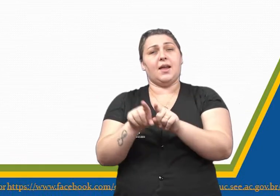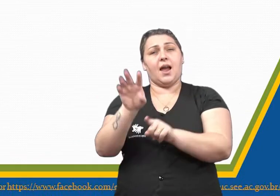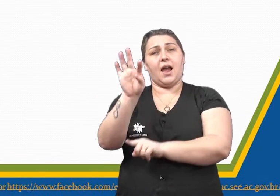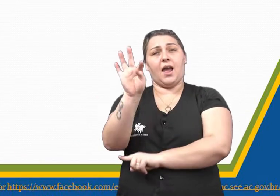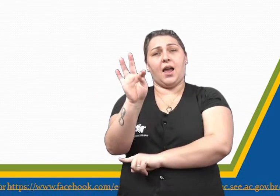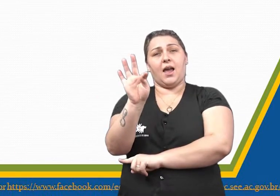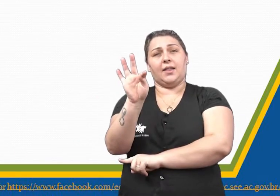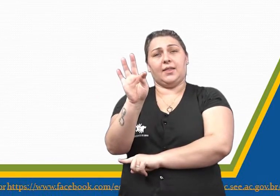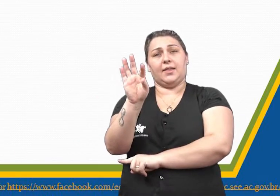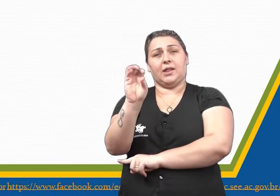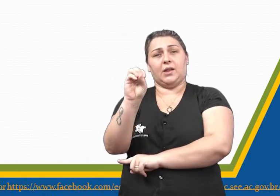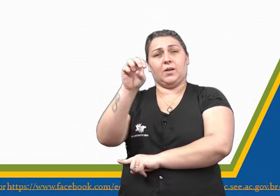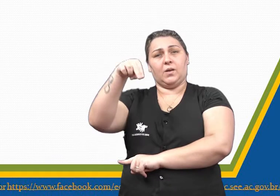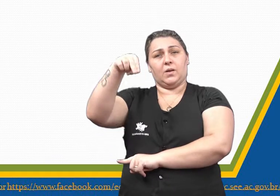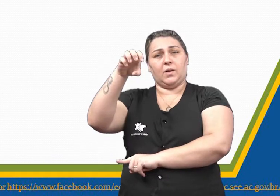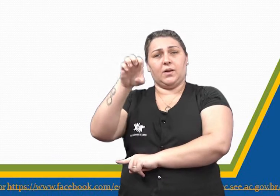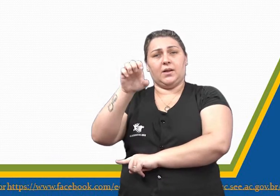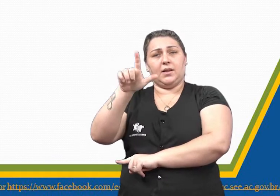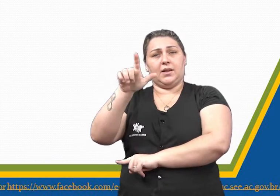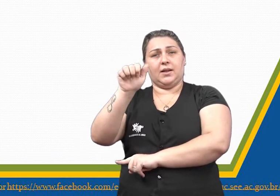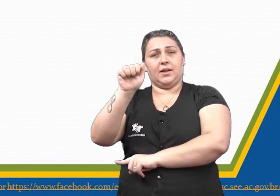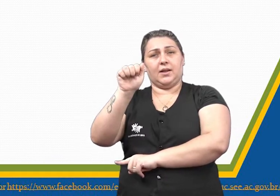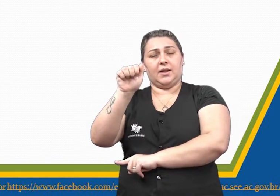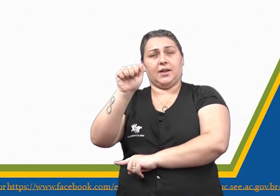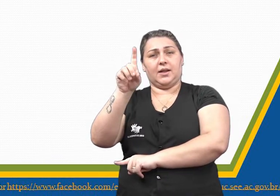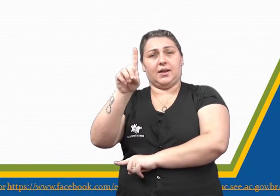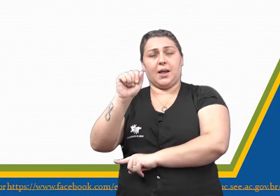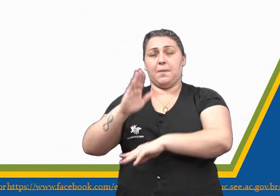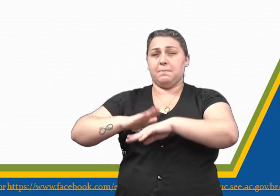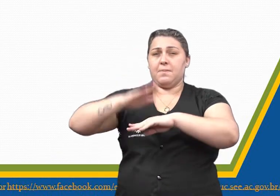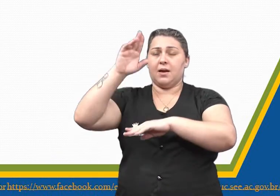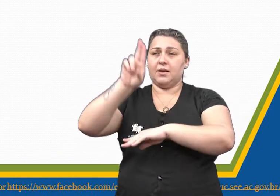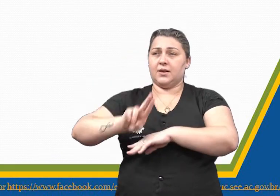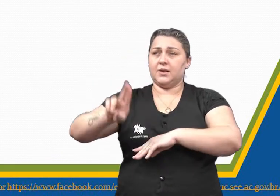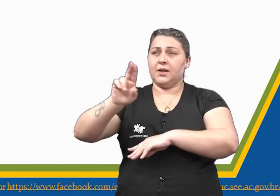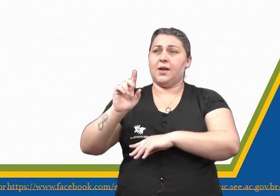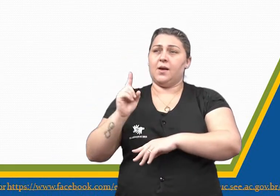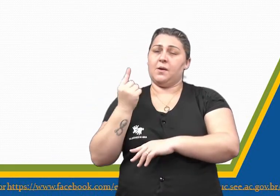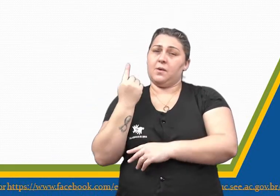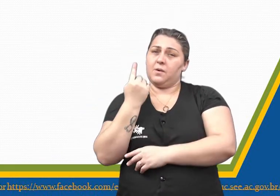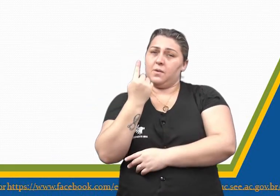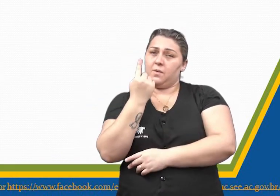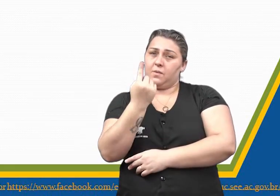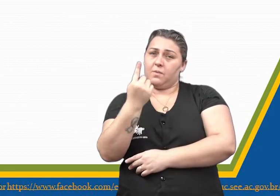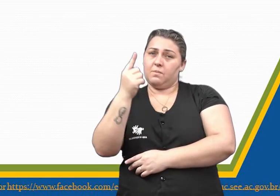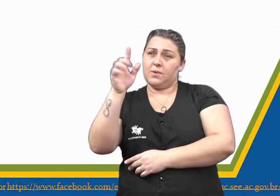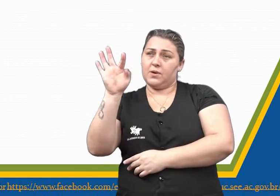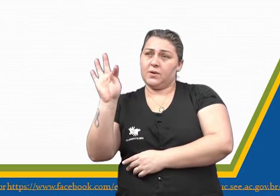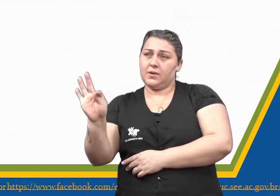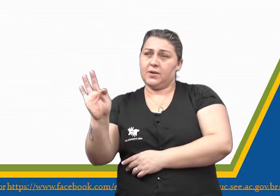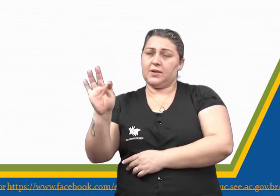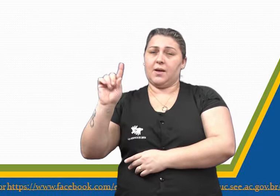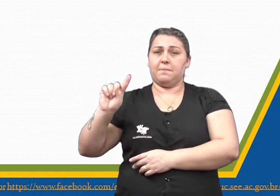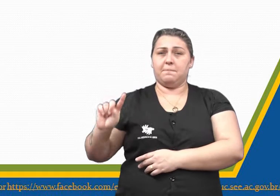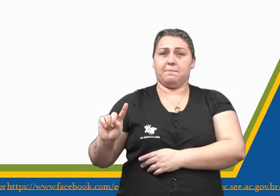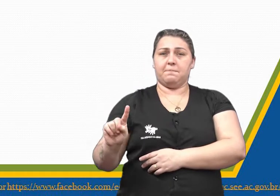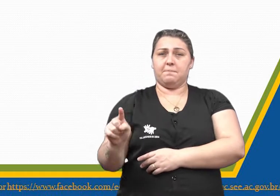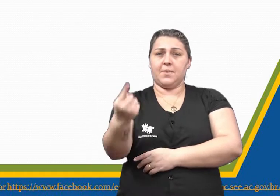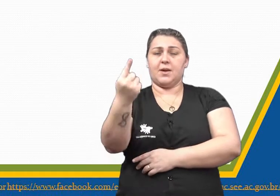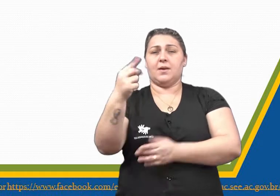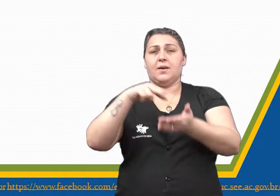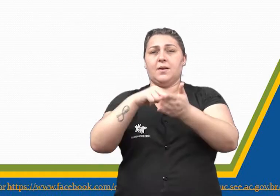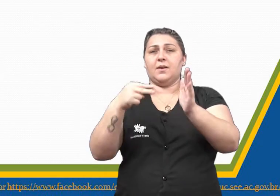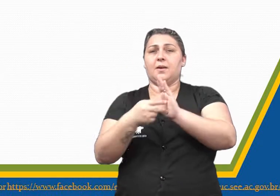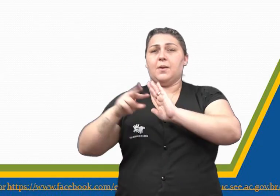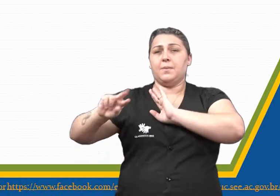também a tonelada, que é um dos mais utilizados, né? 1 tonelada corresponde a 1000 quilos.